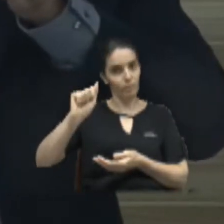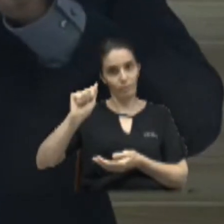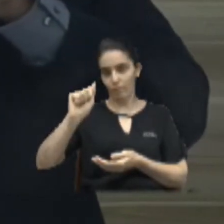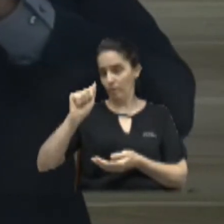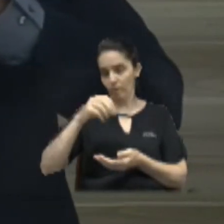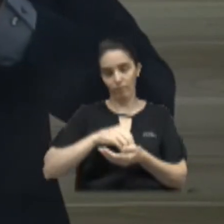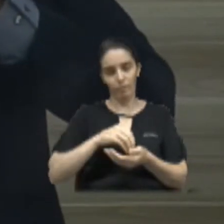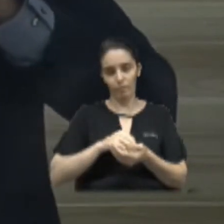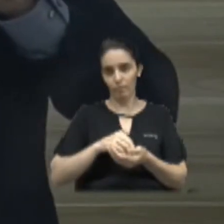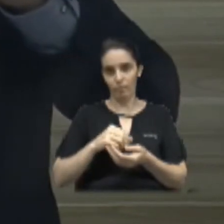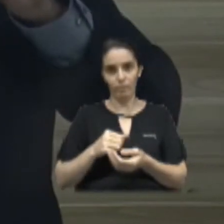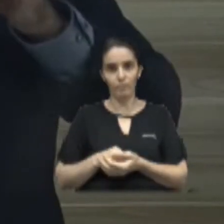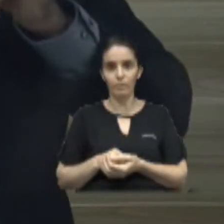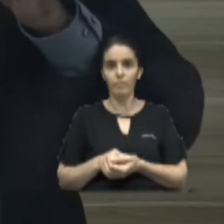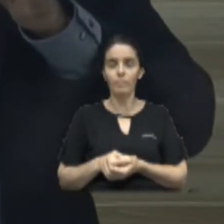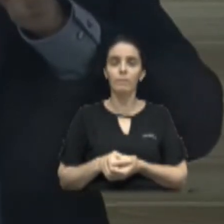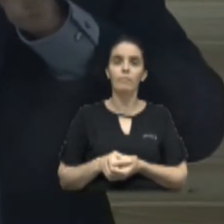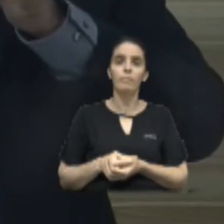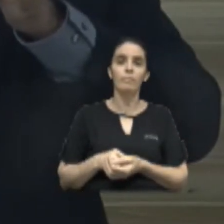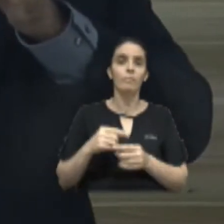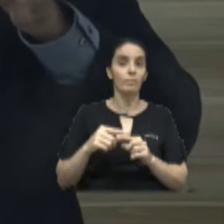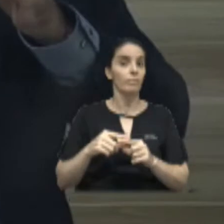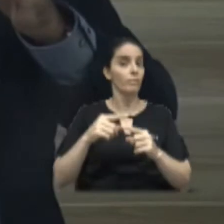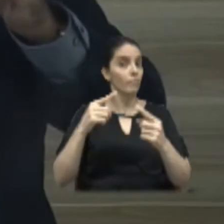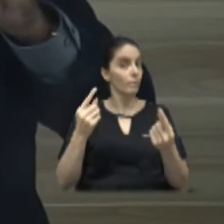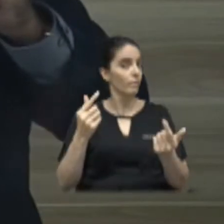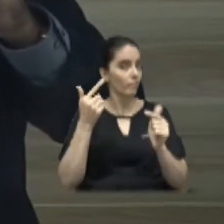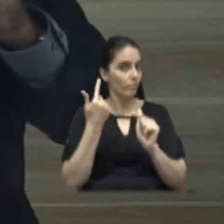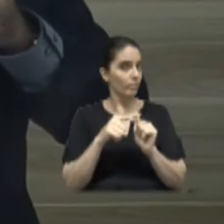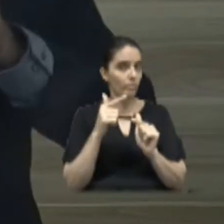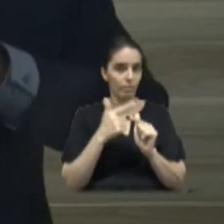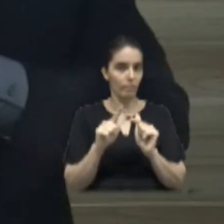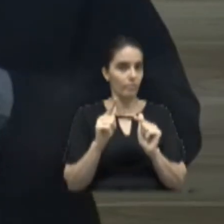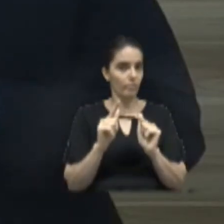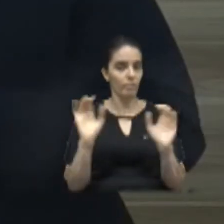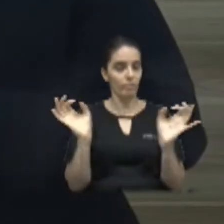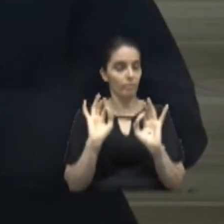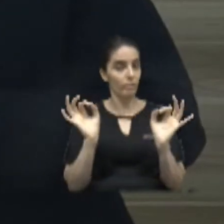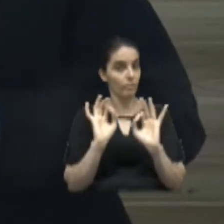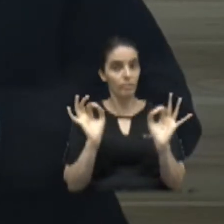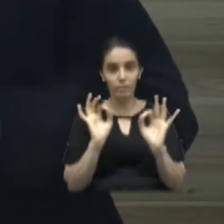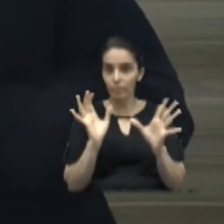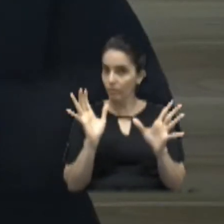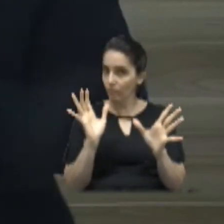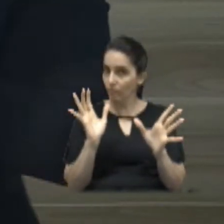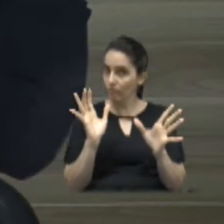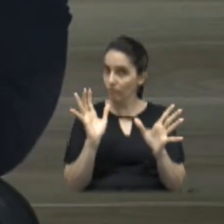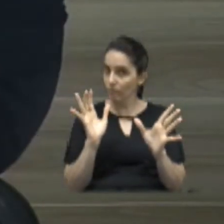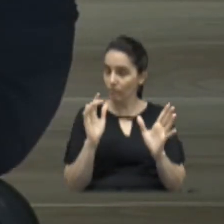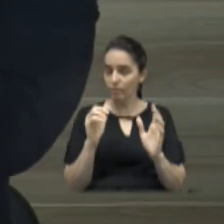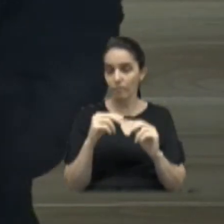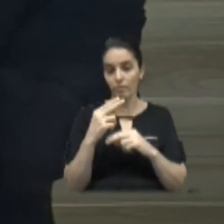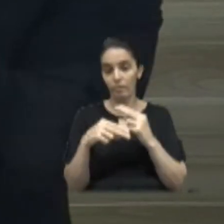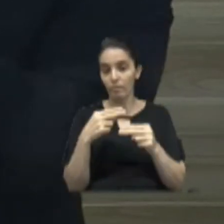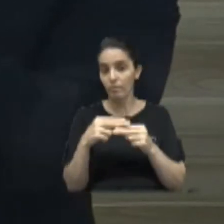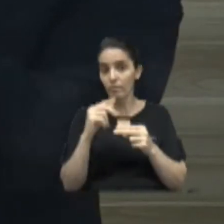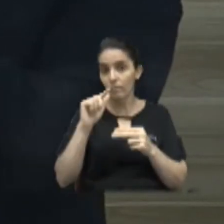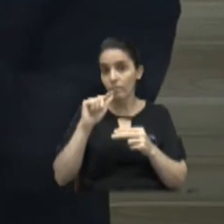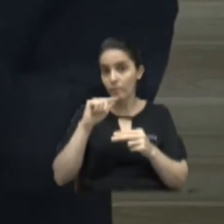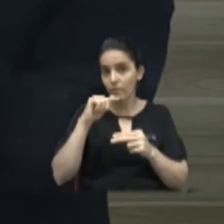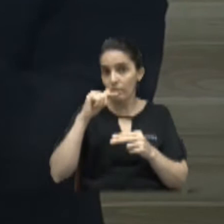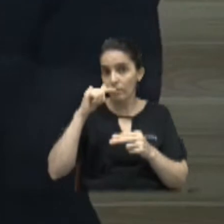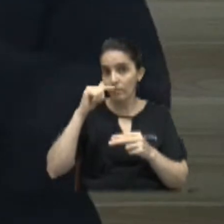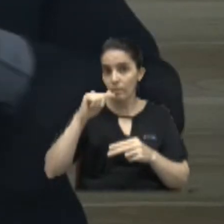demagogia nem politicagem em cima disso, mas aqui o problema não é esse. Quer dizer, então, o problema é muito outro. Quando a gente fala